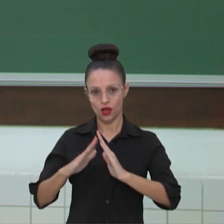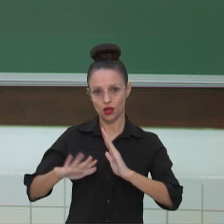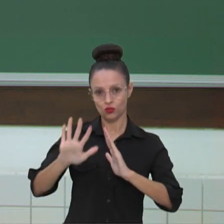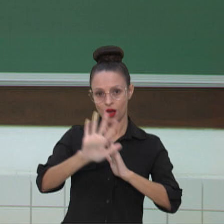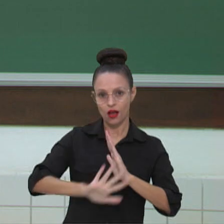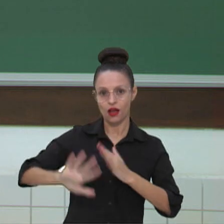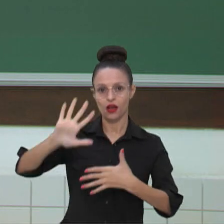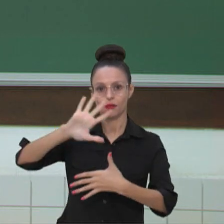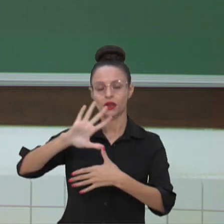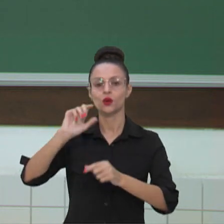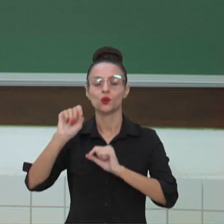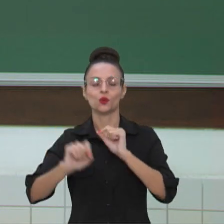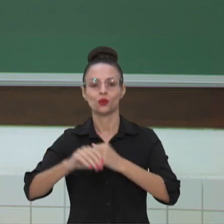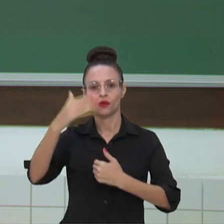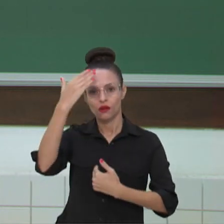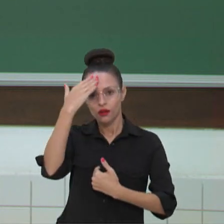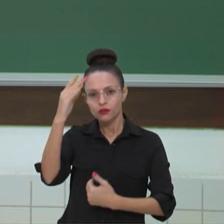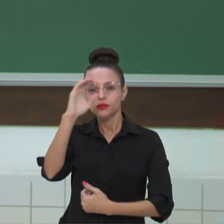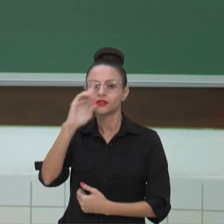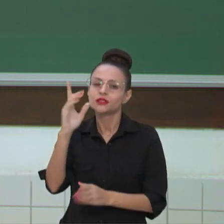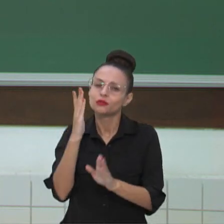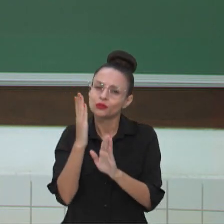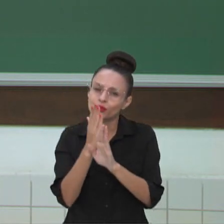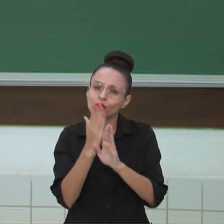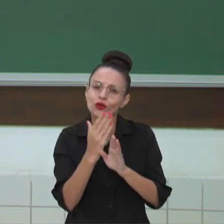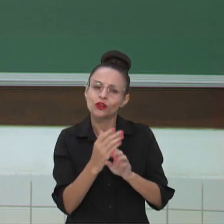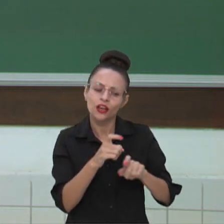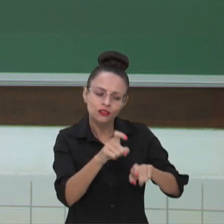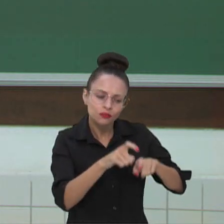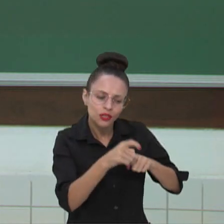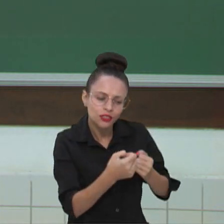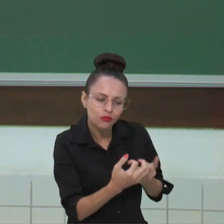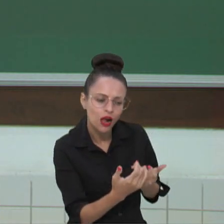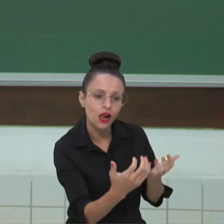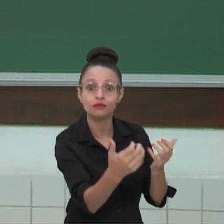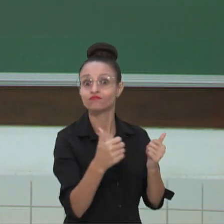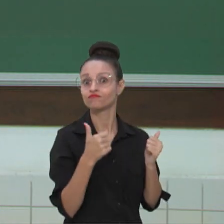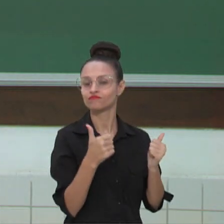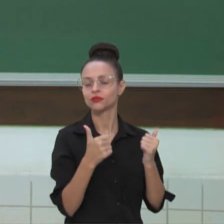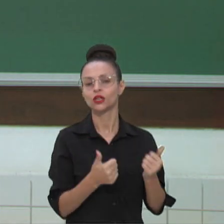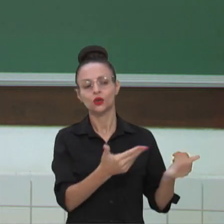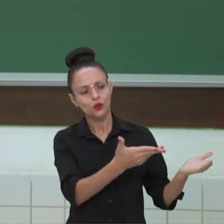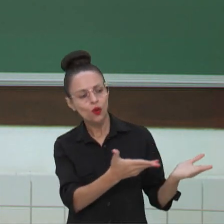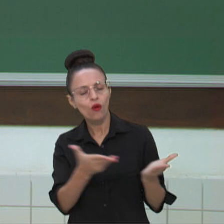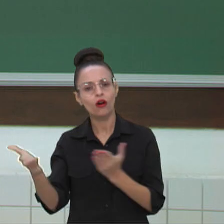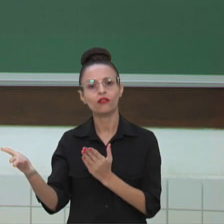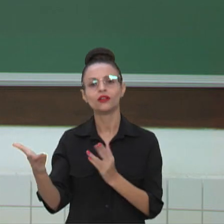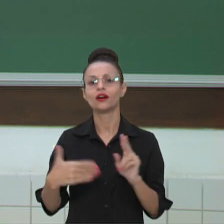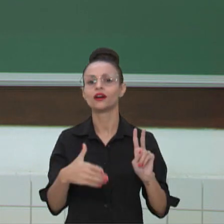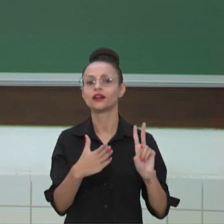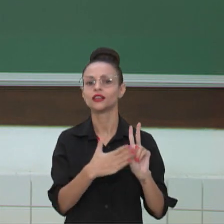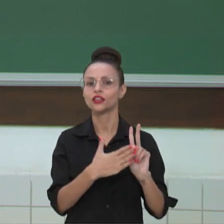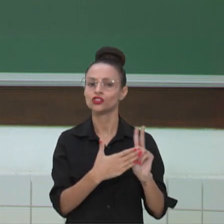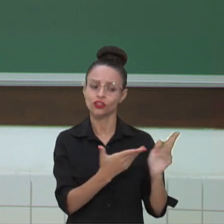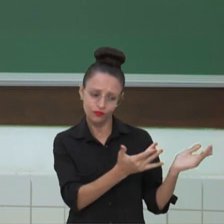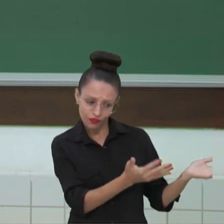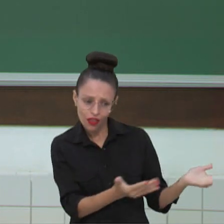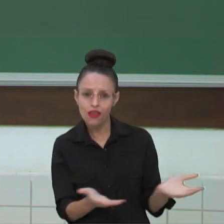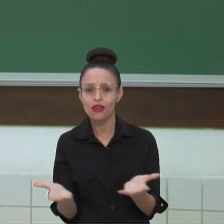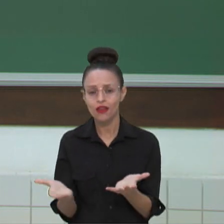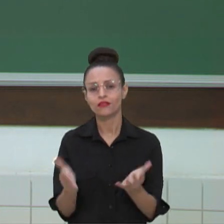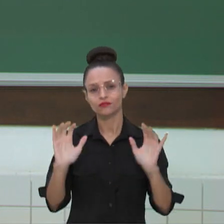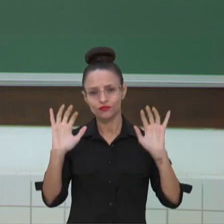América, agradecendo a Deus por boas colheitas, e eles convidaram indígenas a participar desse banquete,